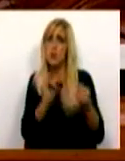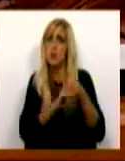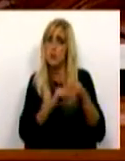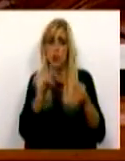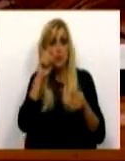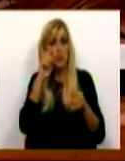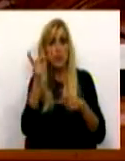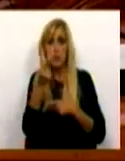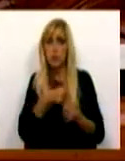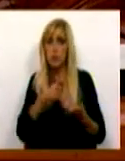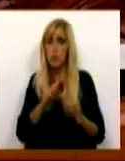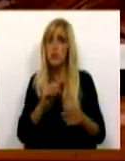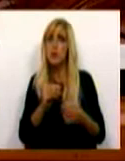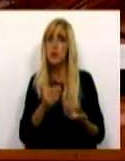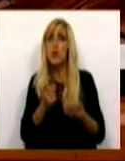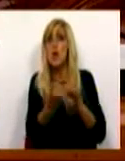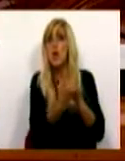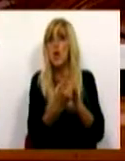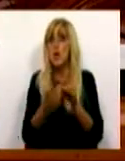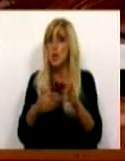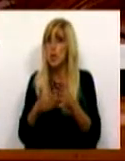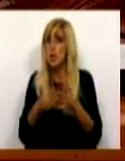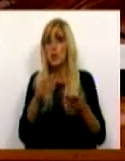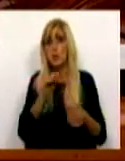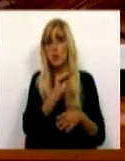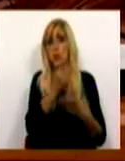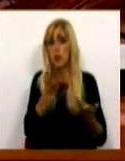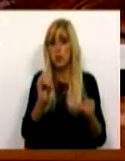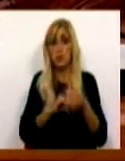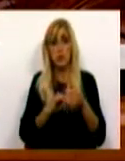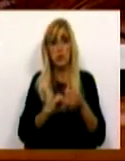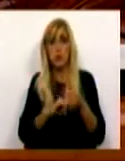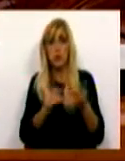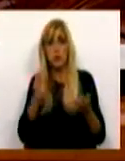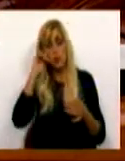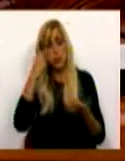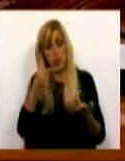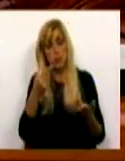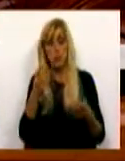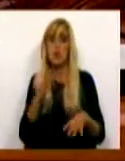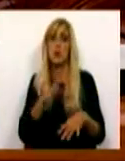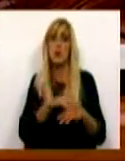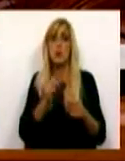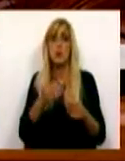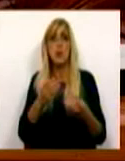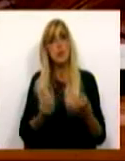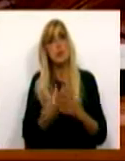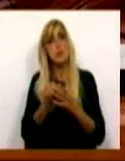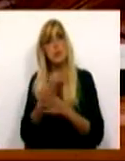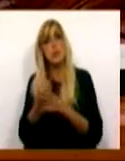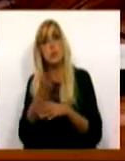do consumidor, cliente bancário, para além das recém-formadas associações de lesados, que após os eventos conhecidos foram emergindo nos últimos